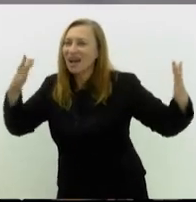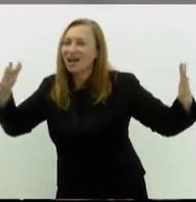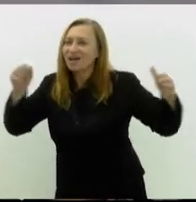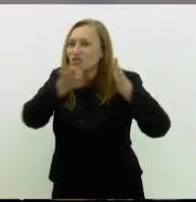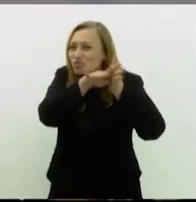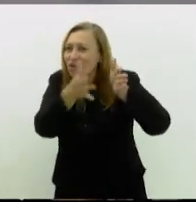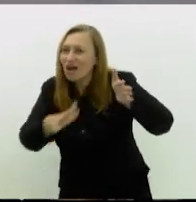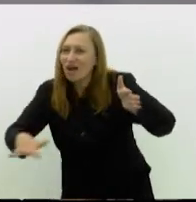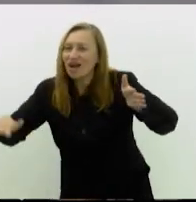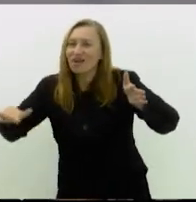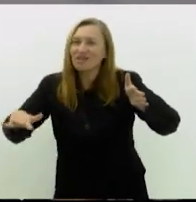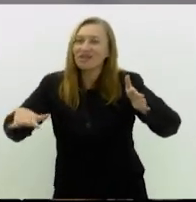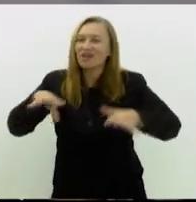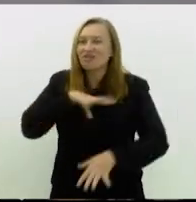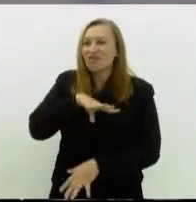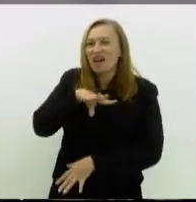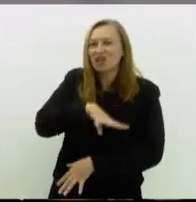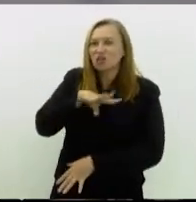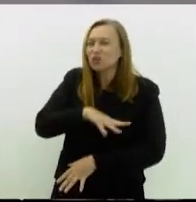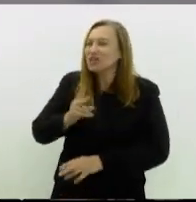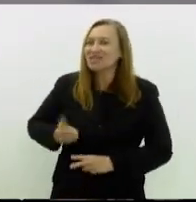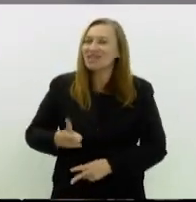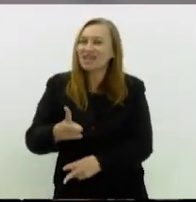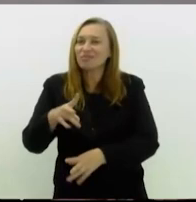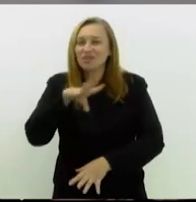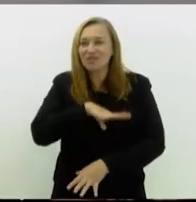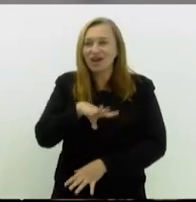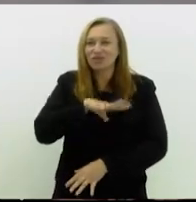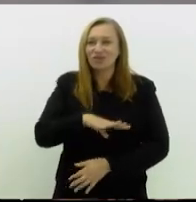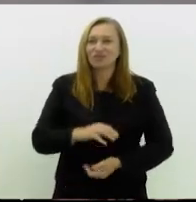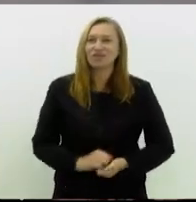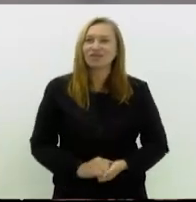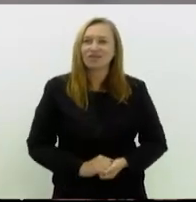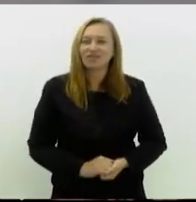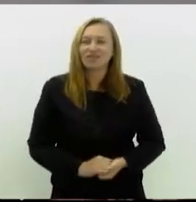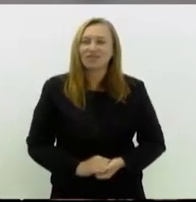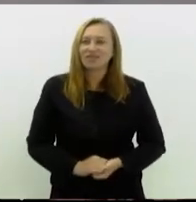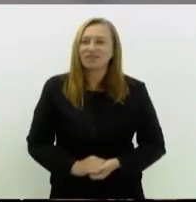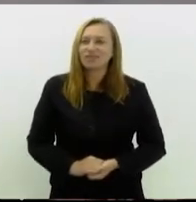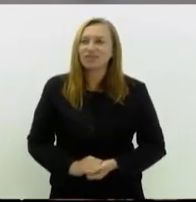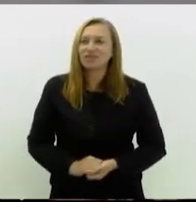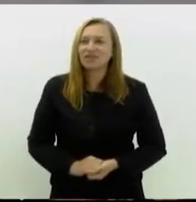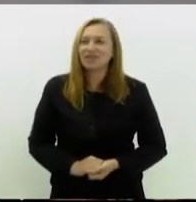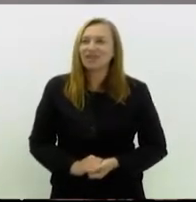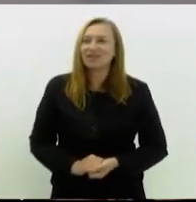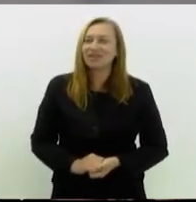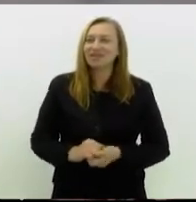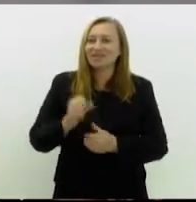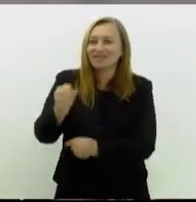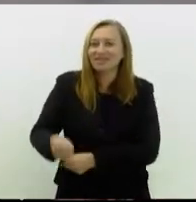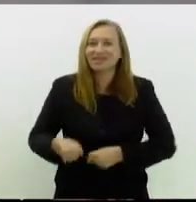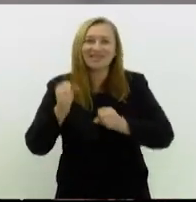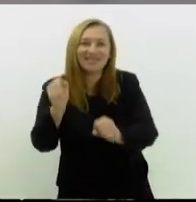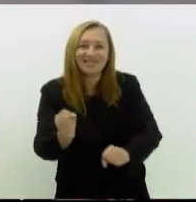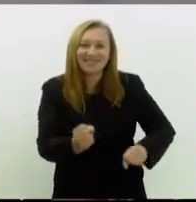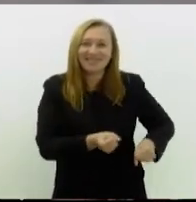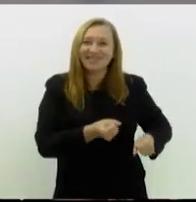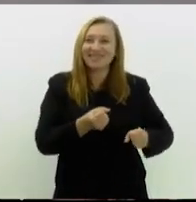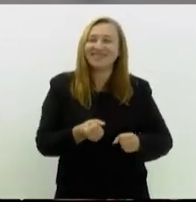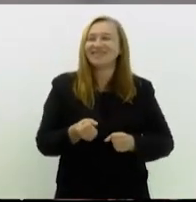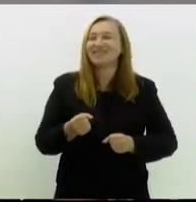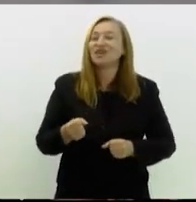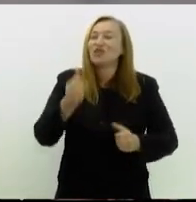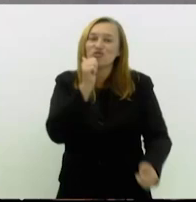mar Vasco sempre Vasco no reo és Imortal no